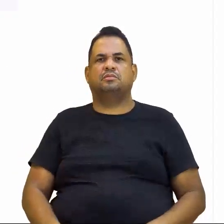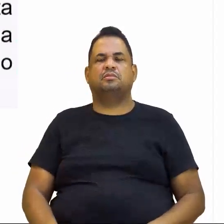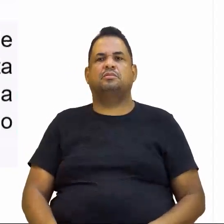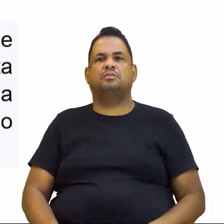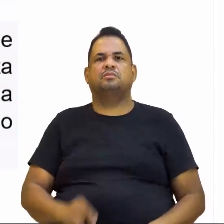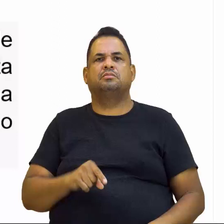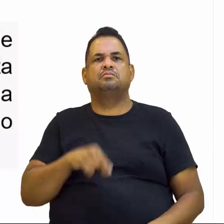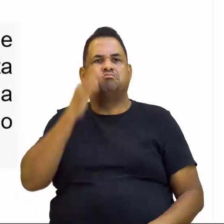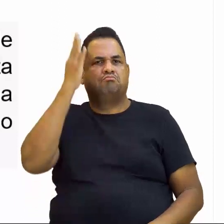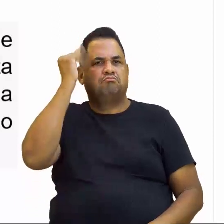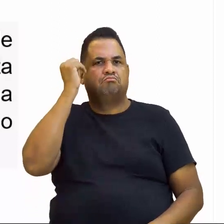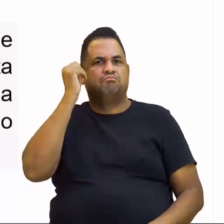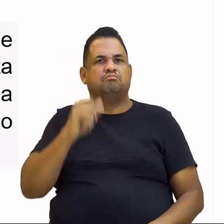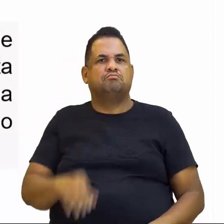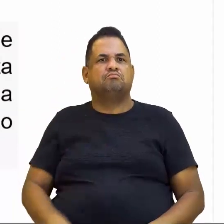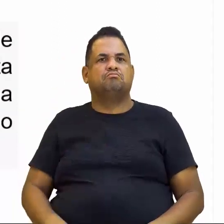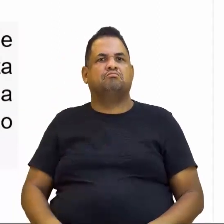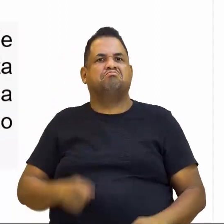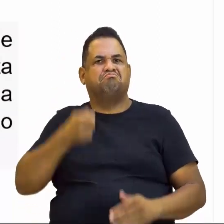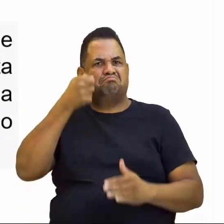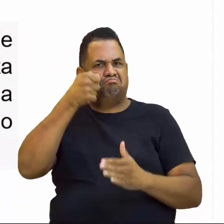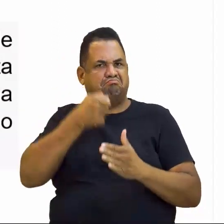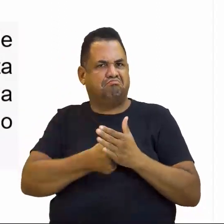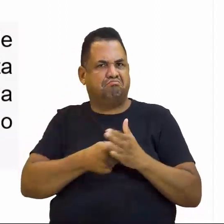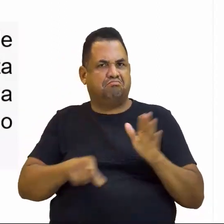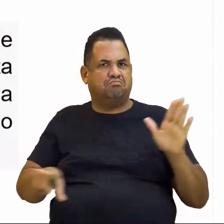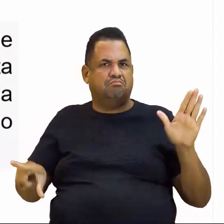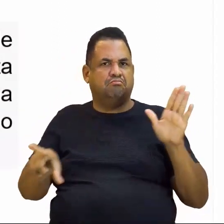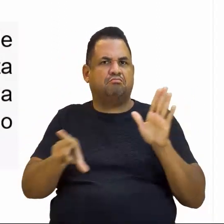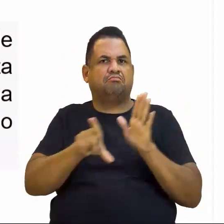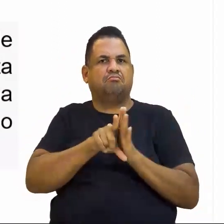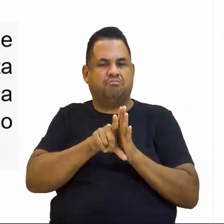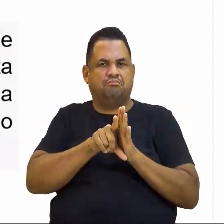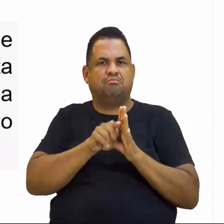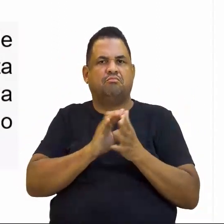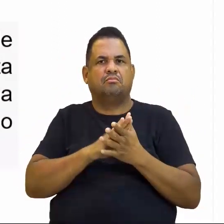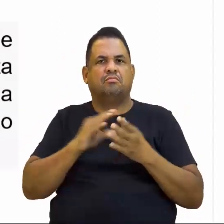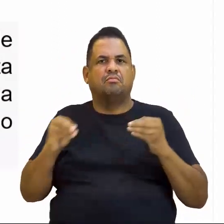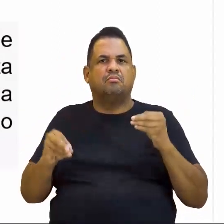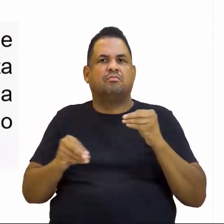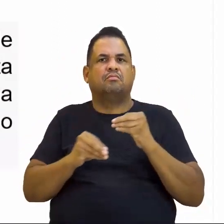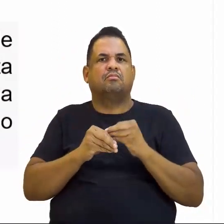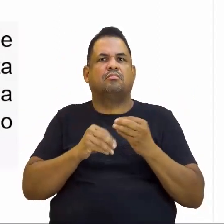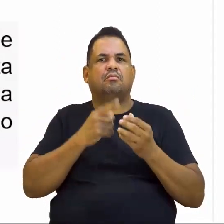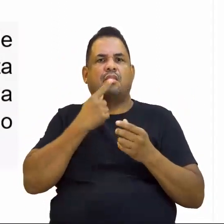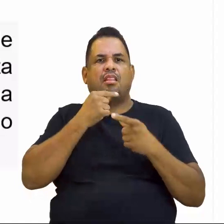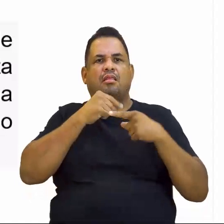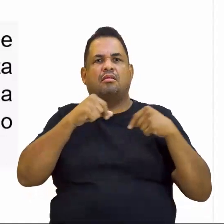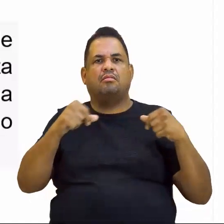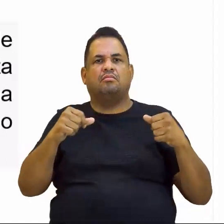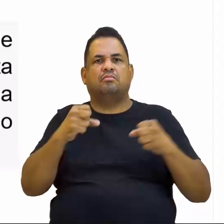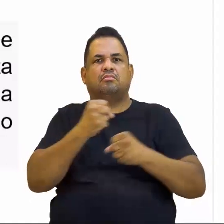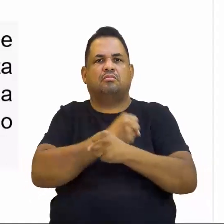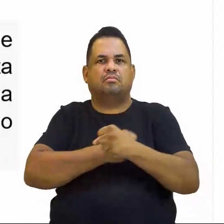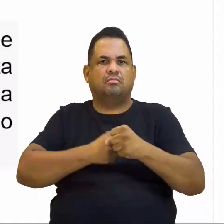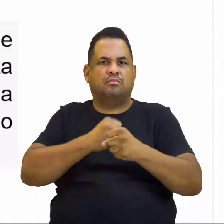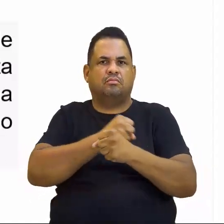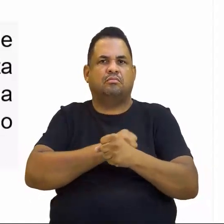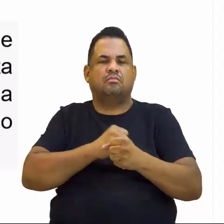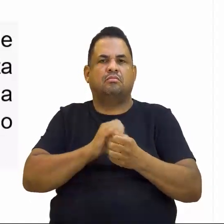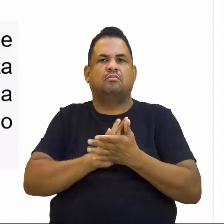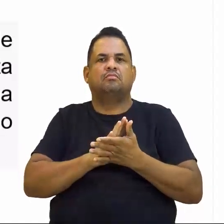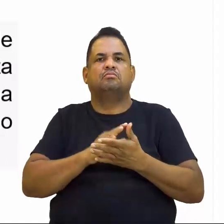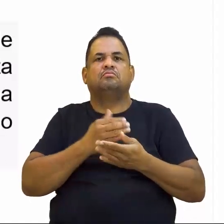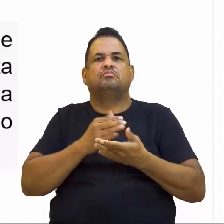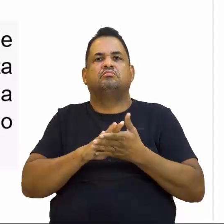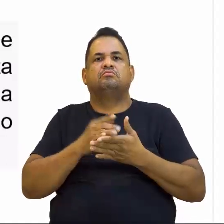Você sabia? É obrigatório por lei adicionar em nosso sal de cozinha